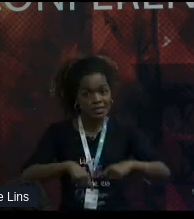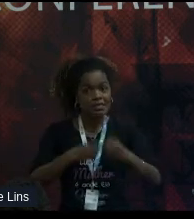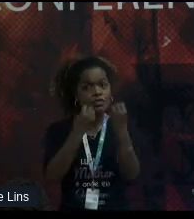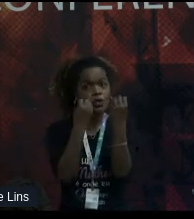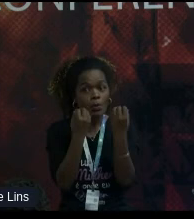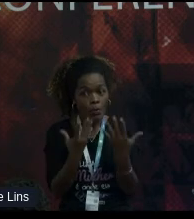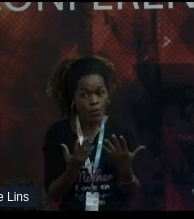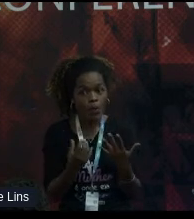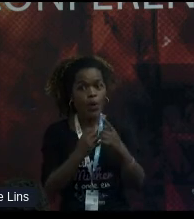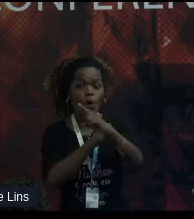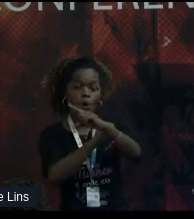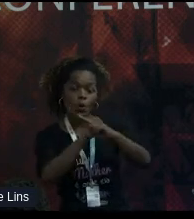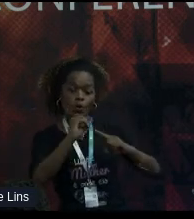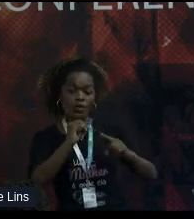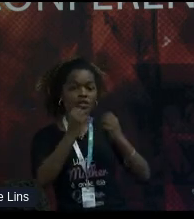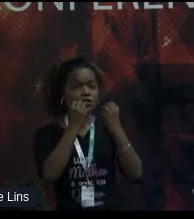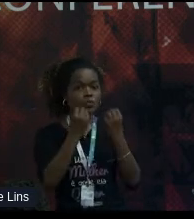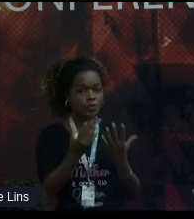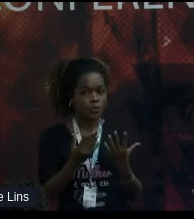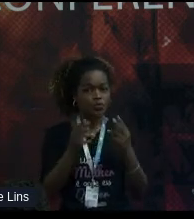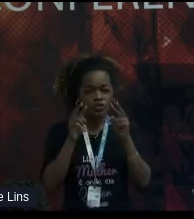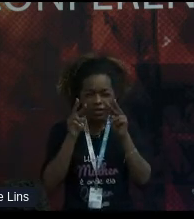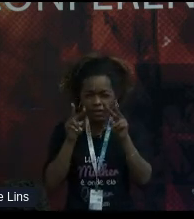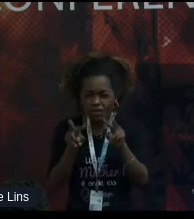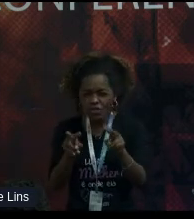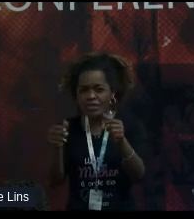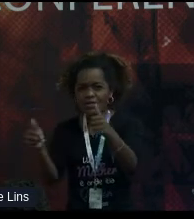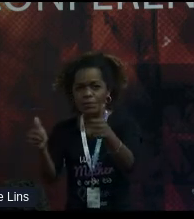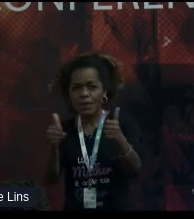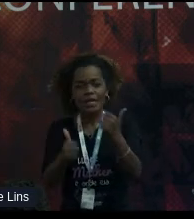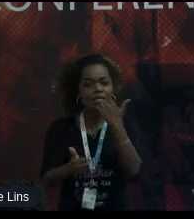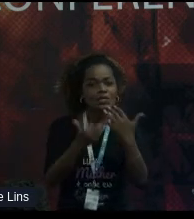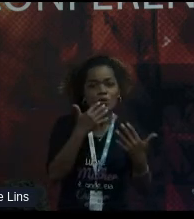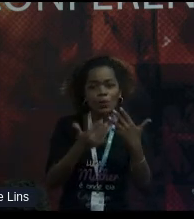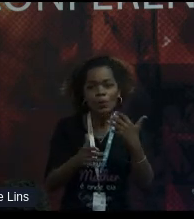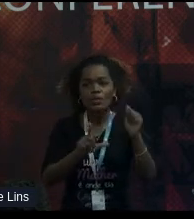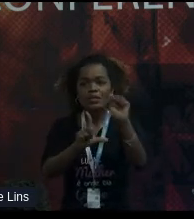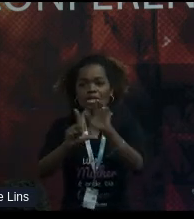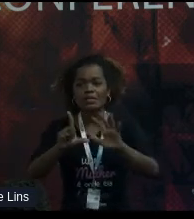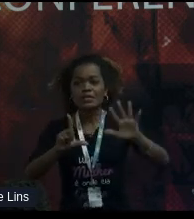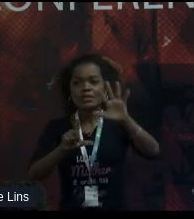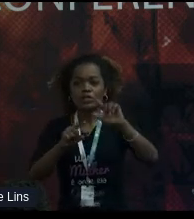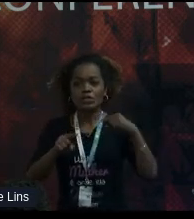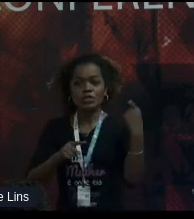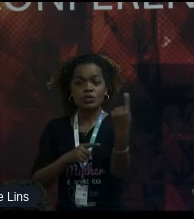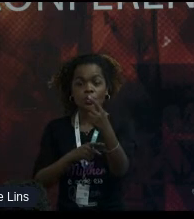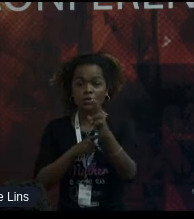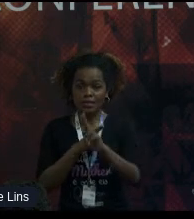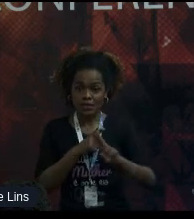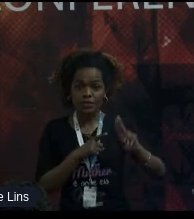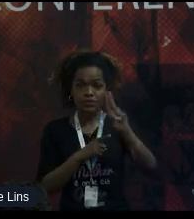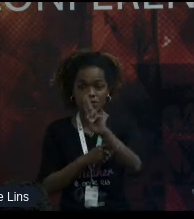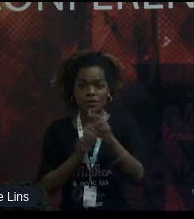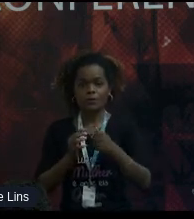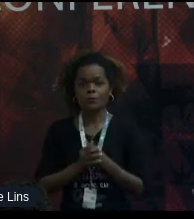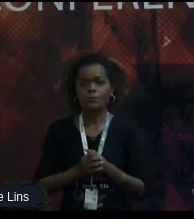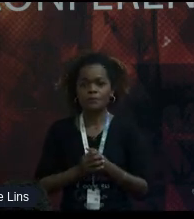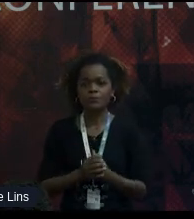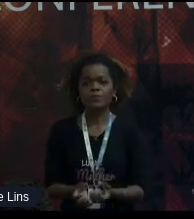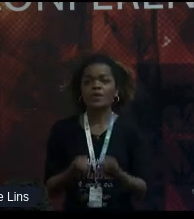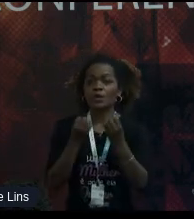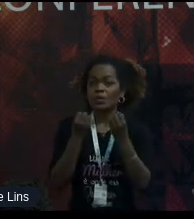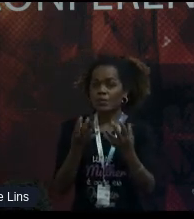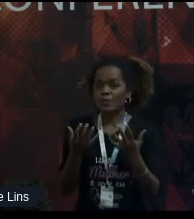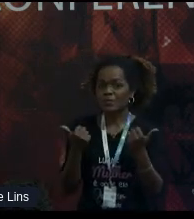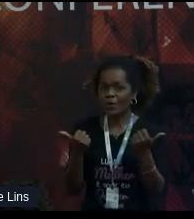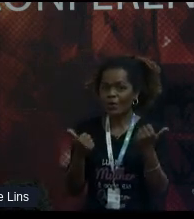de bastante nitidez nas cores, nas imagens que a gente está utilizando. Boa. E vamos para a